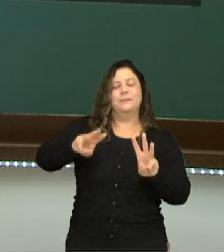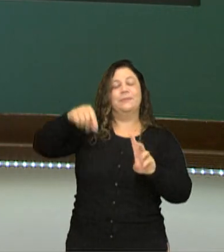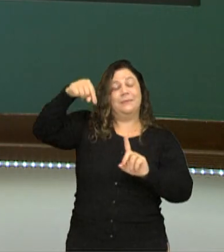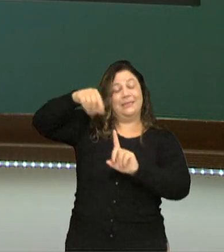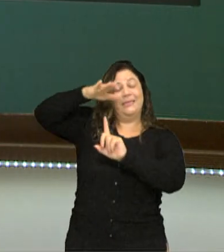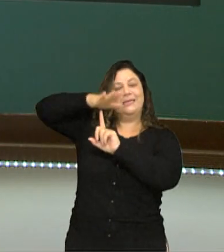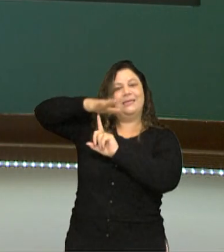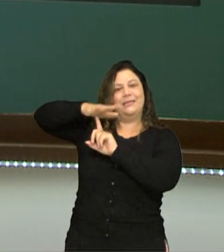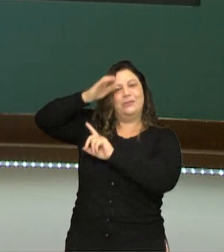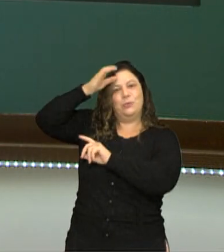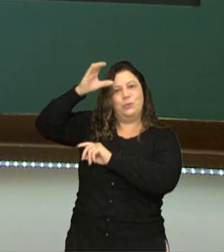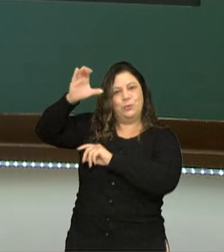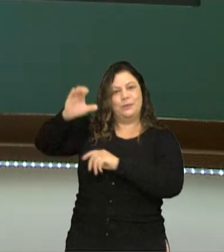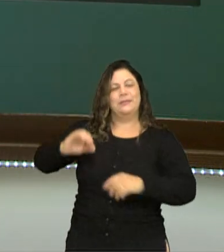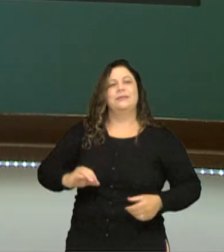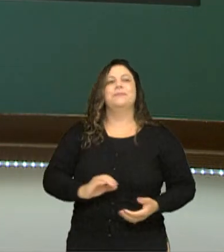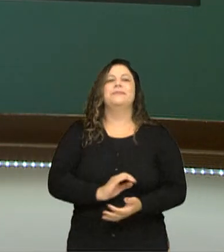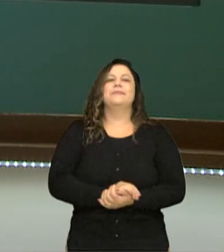Paraná.